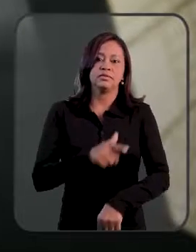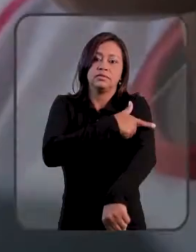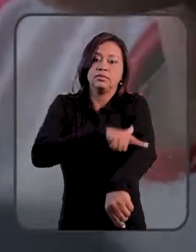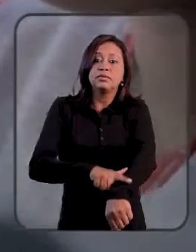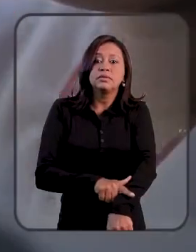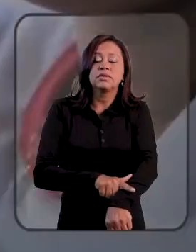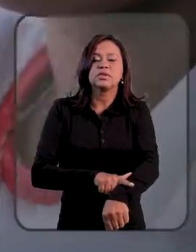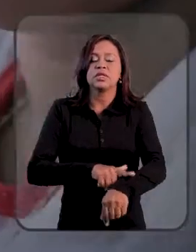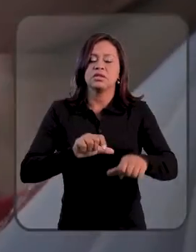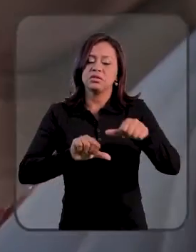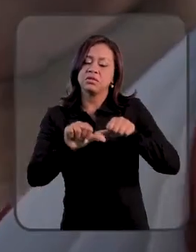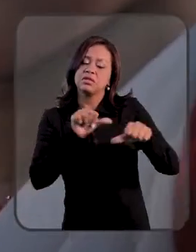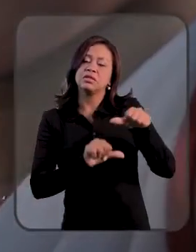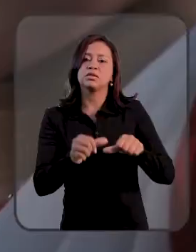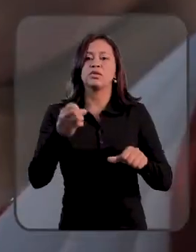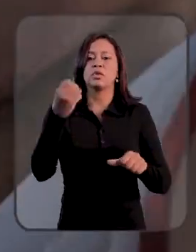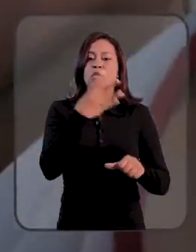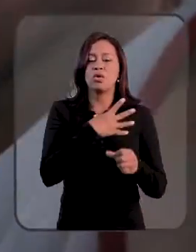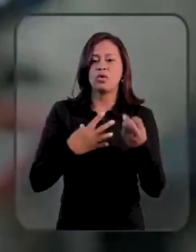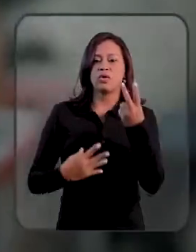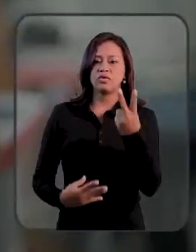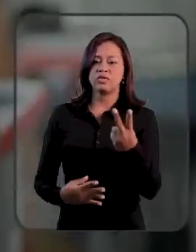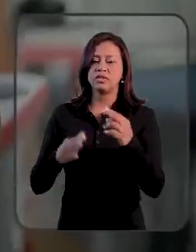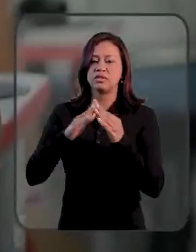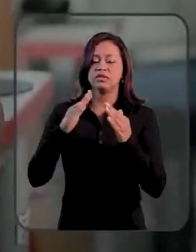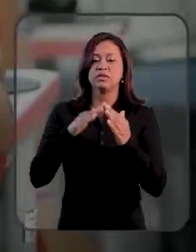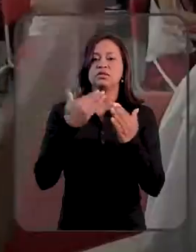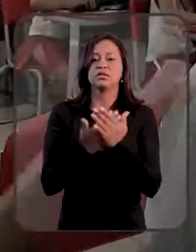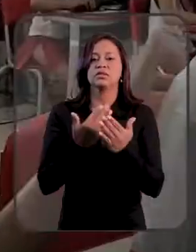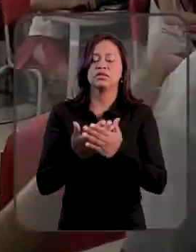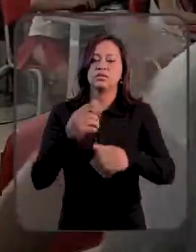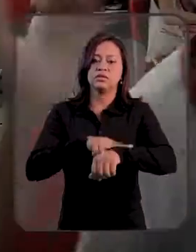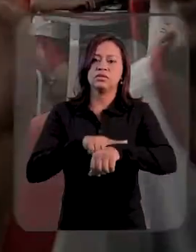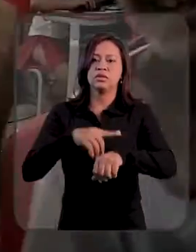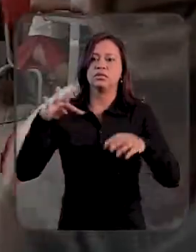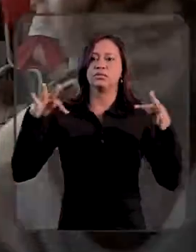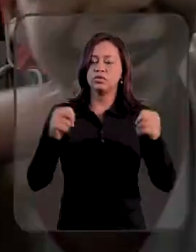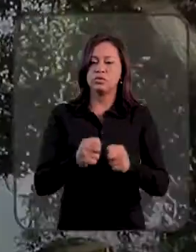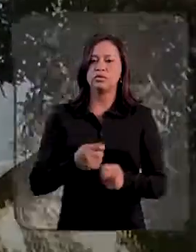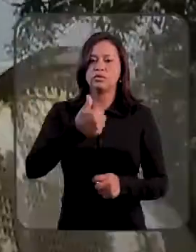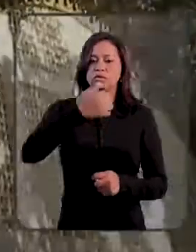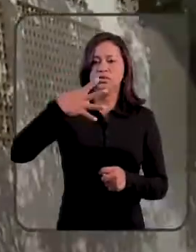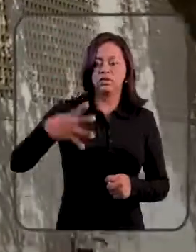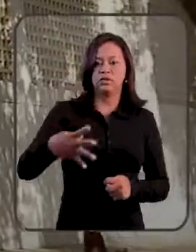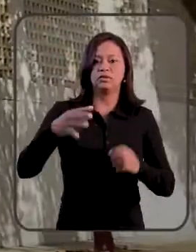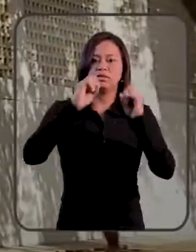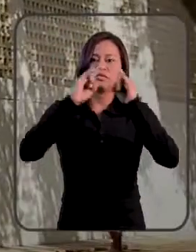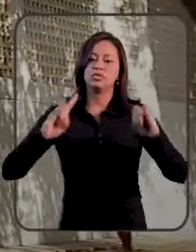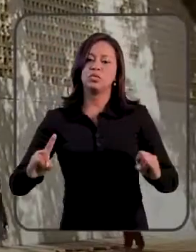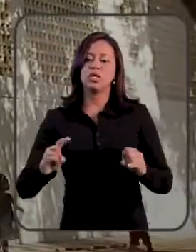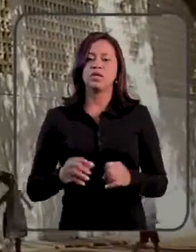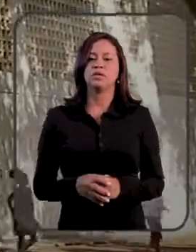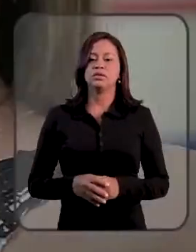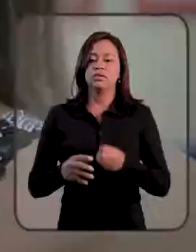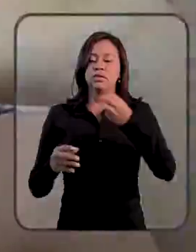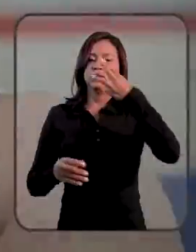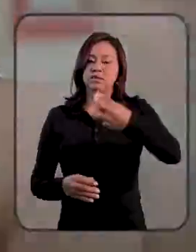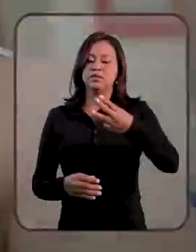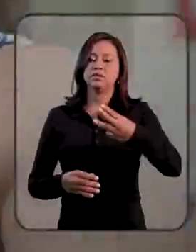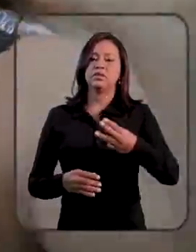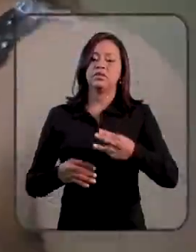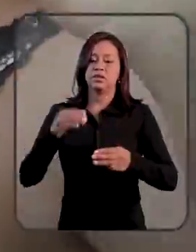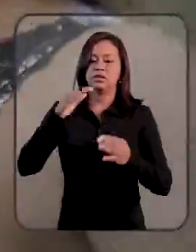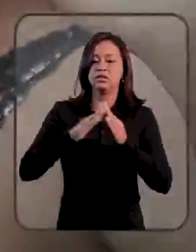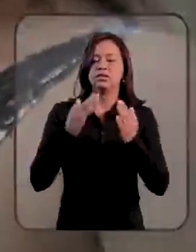cidade. Na educação, além das reformas, inauguramos 2 escolas de tempo integral e 14 quadras cobertas.